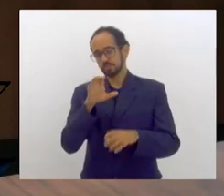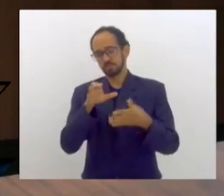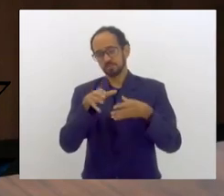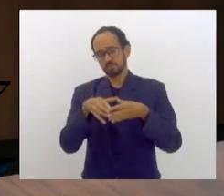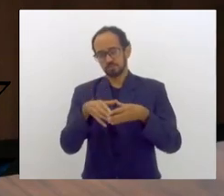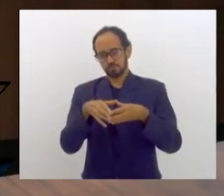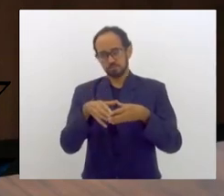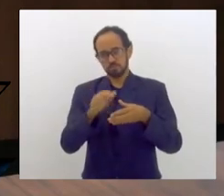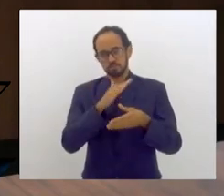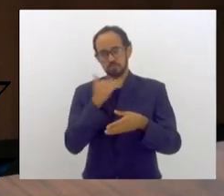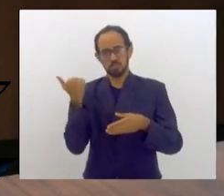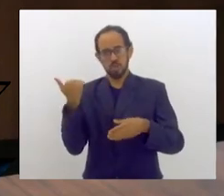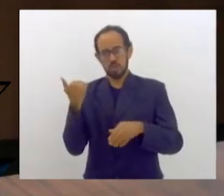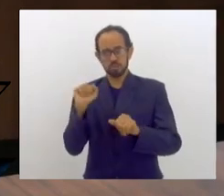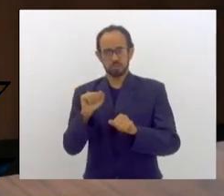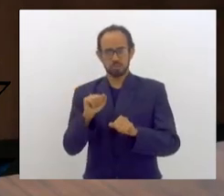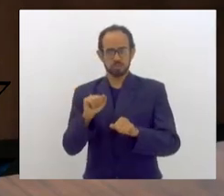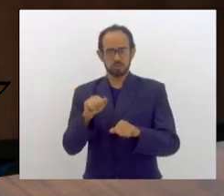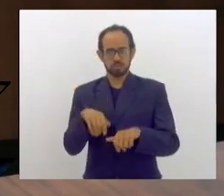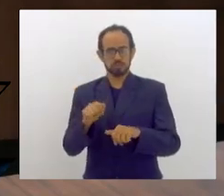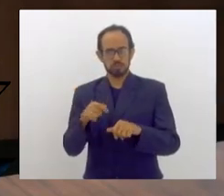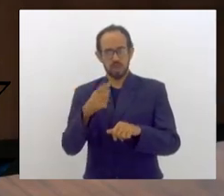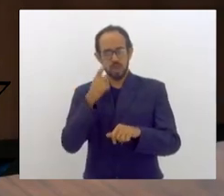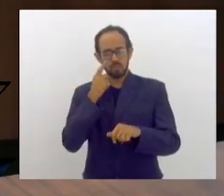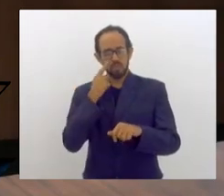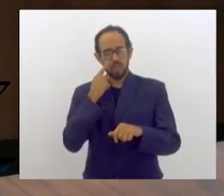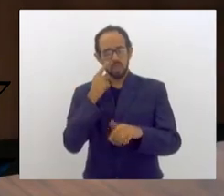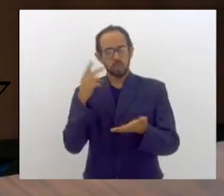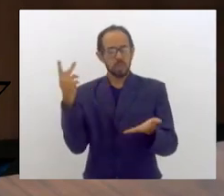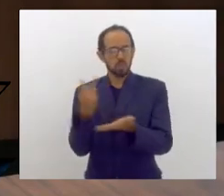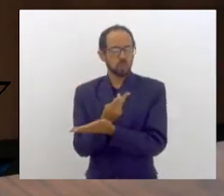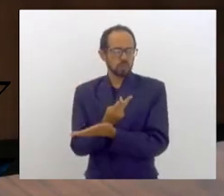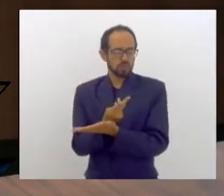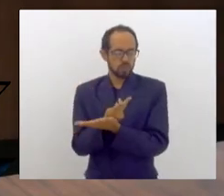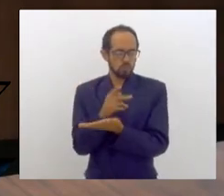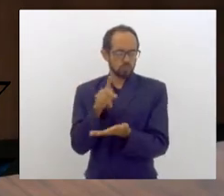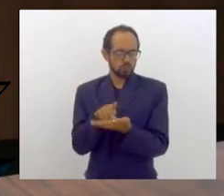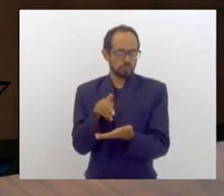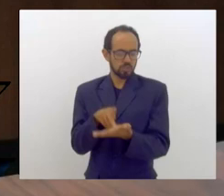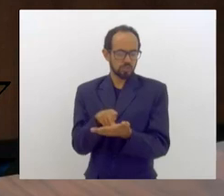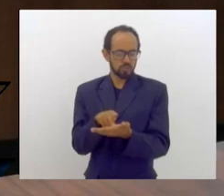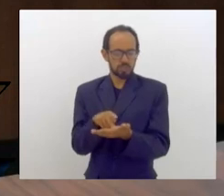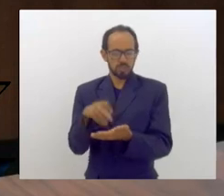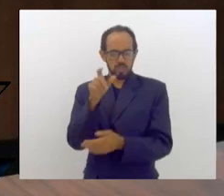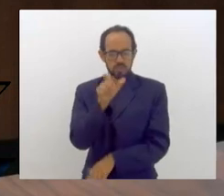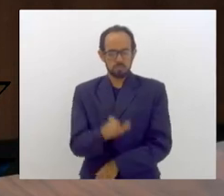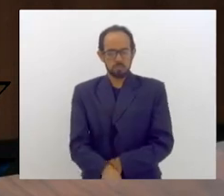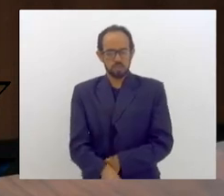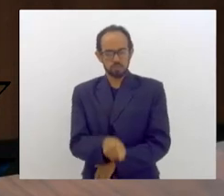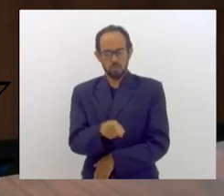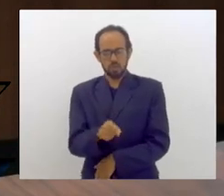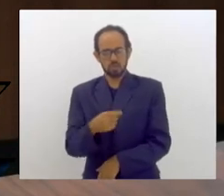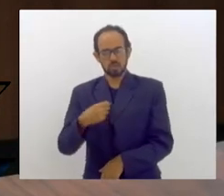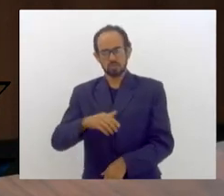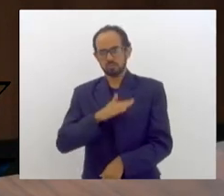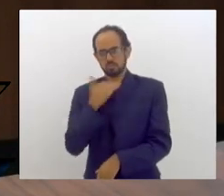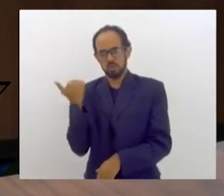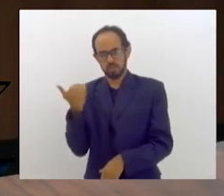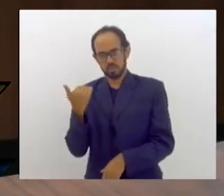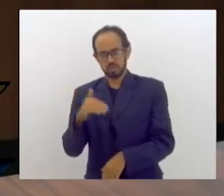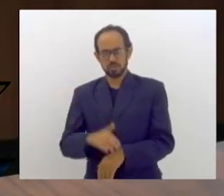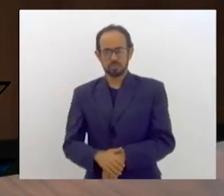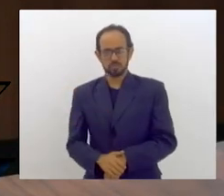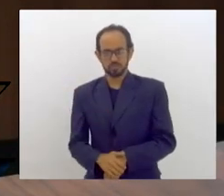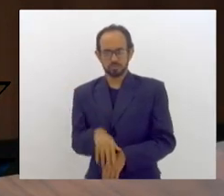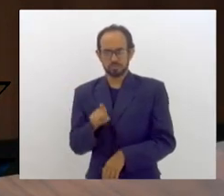de óbito para atestar o que de fato ocorreu para que essa pessoa viesse à morte. Isso